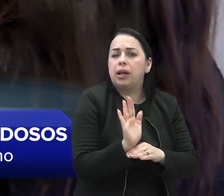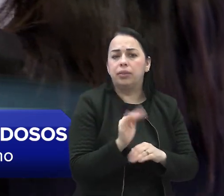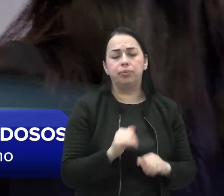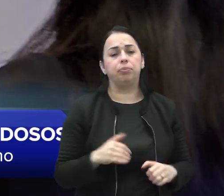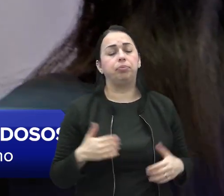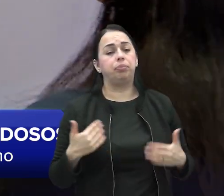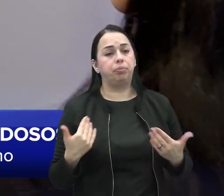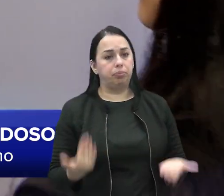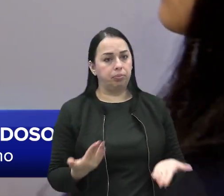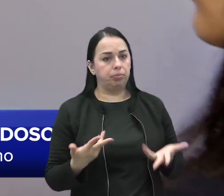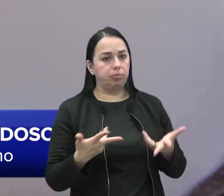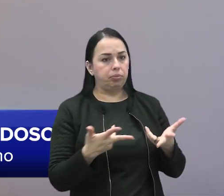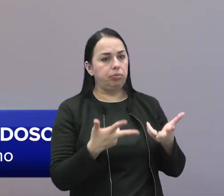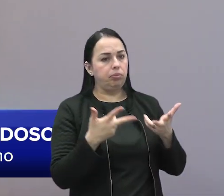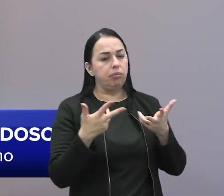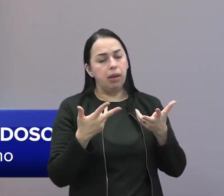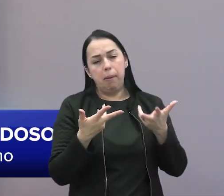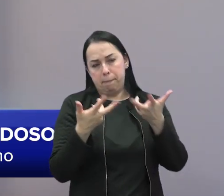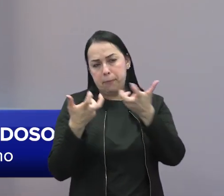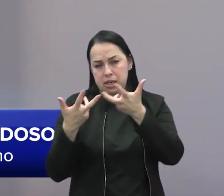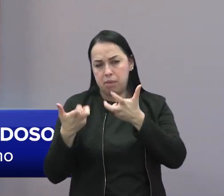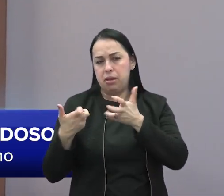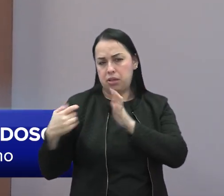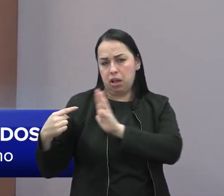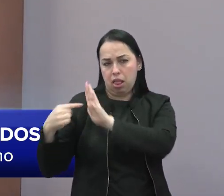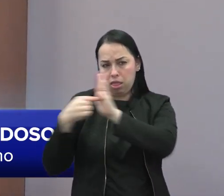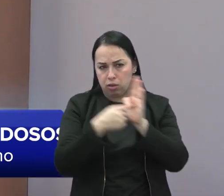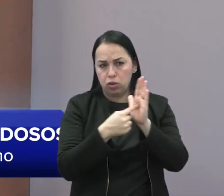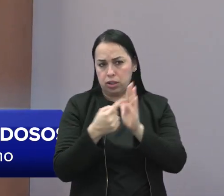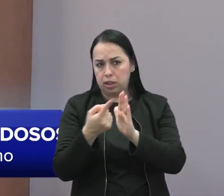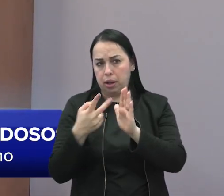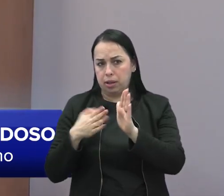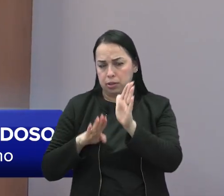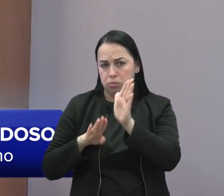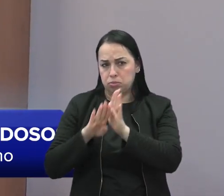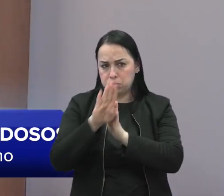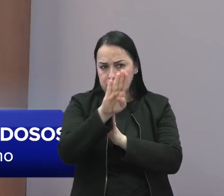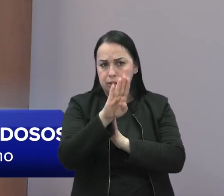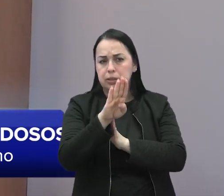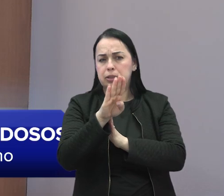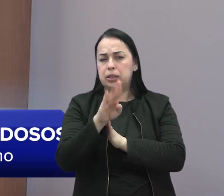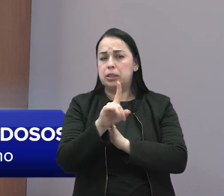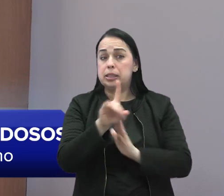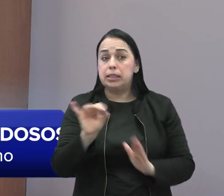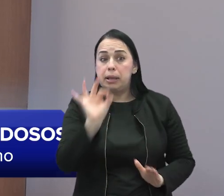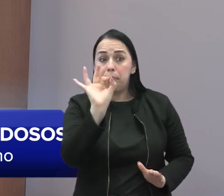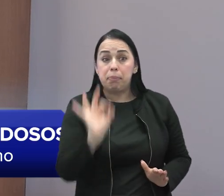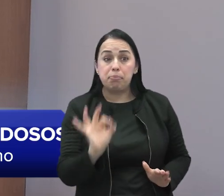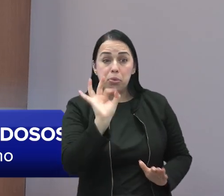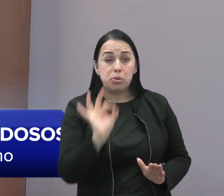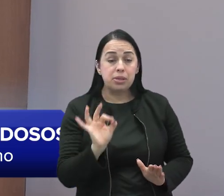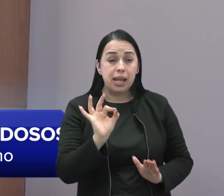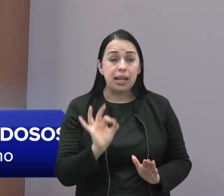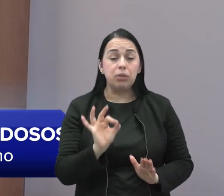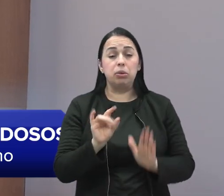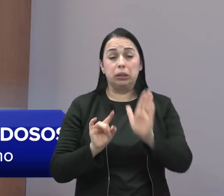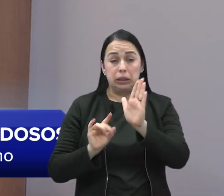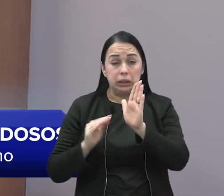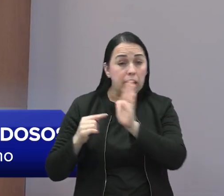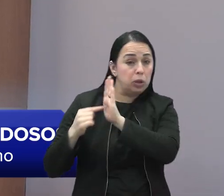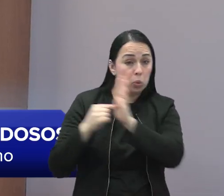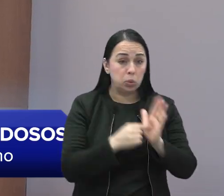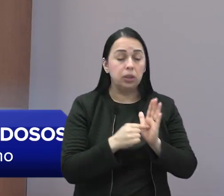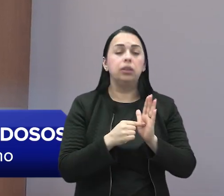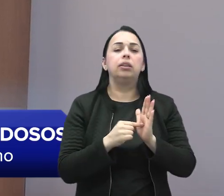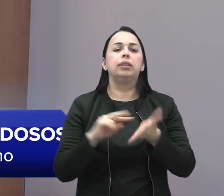Esse aumento da denúncia, né, que tem acontecido, que você mencionou, esse aumento de quase 100% dos casos